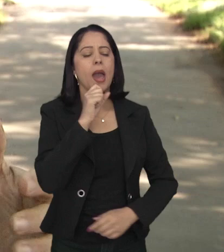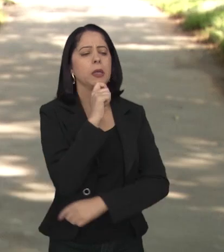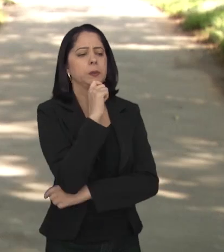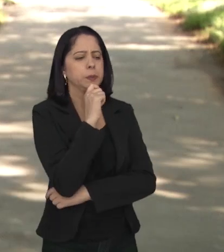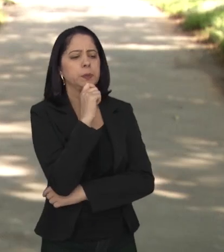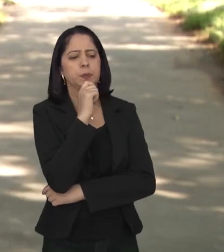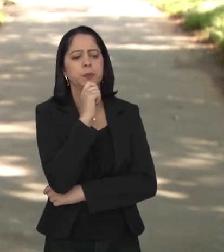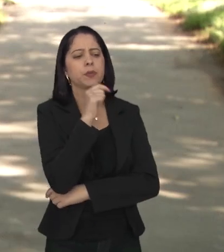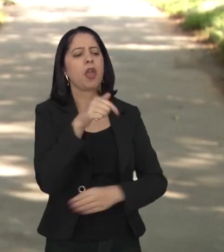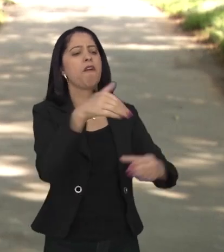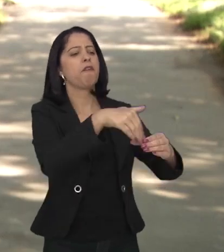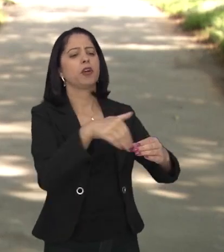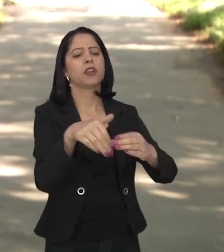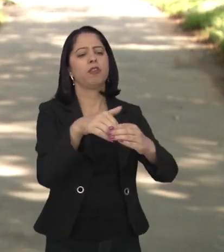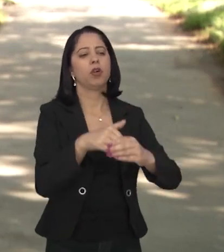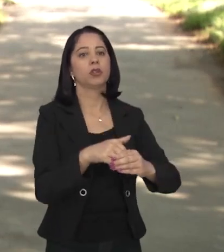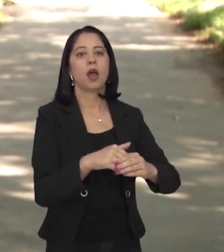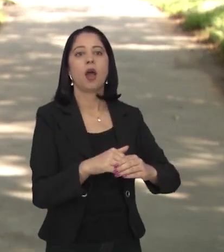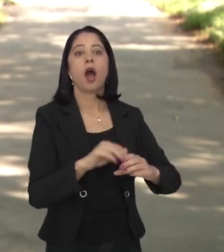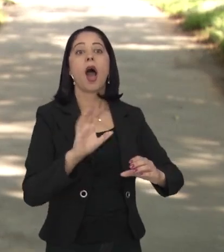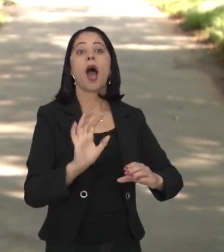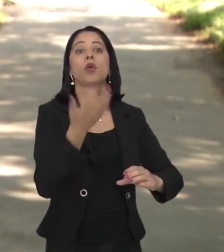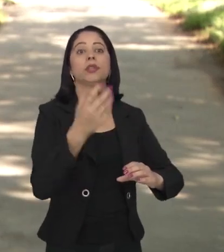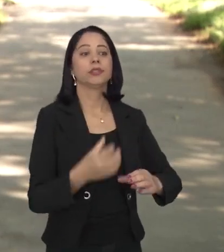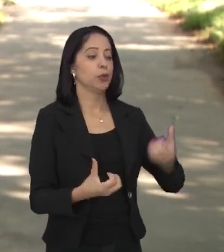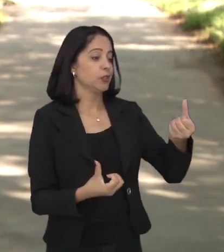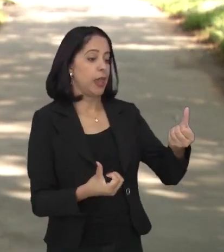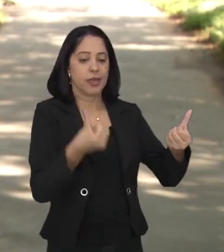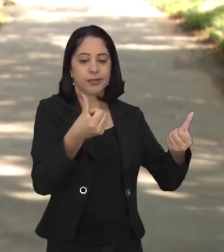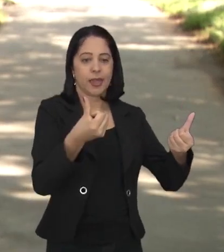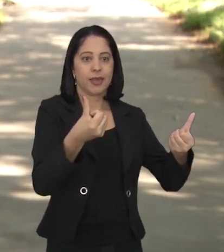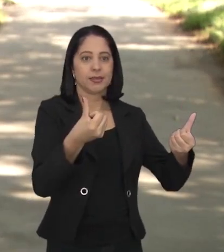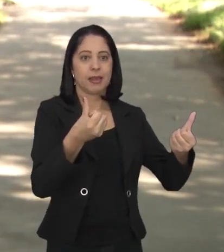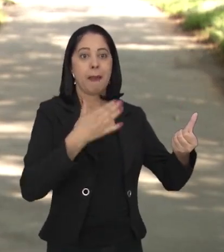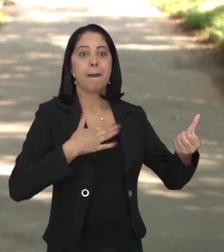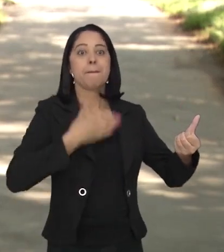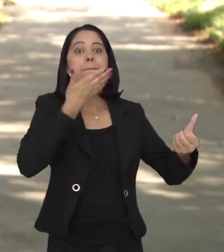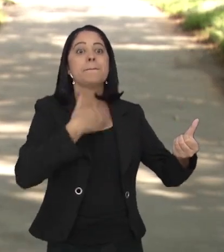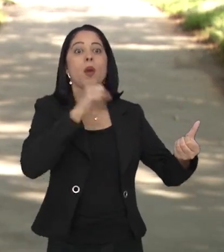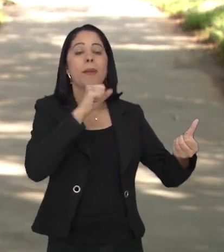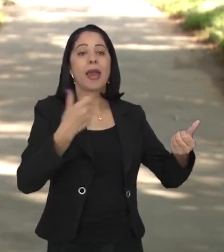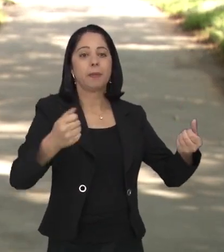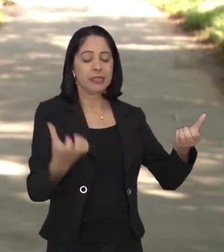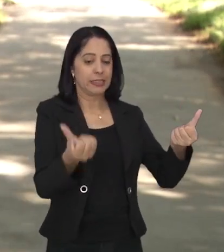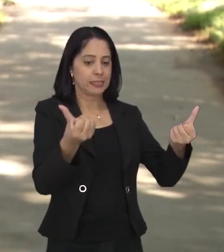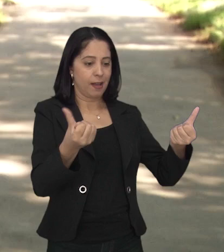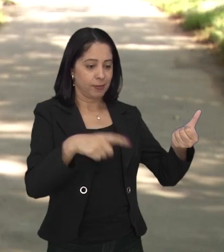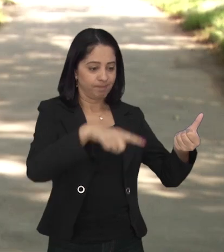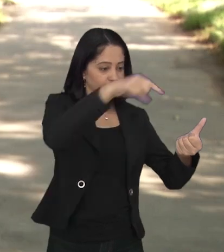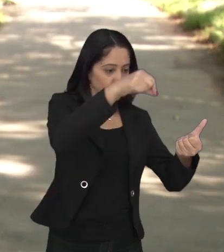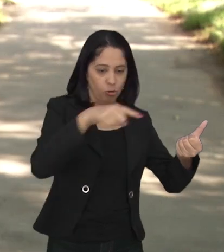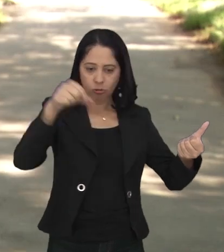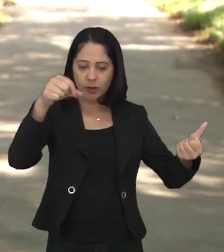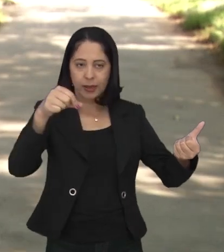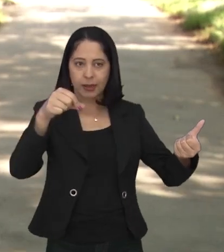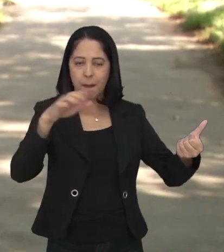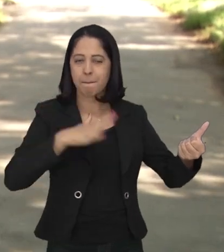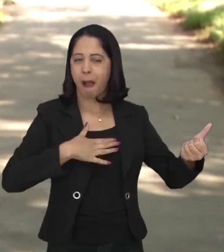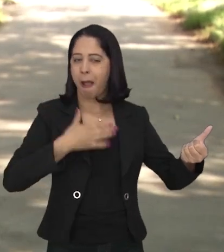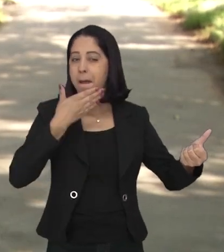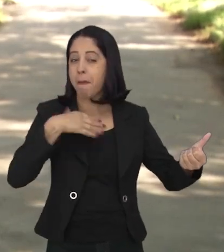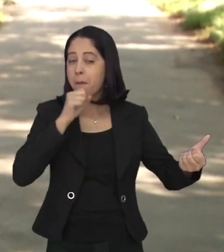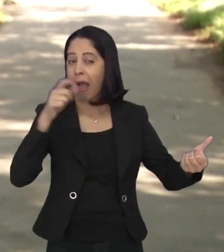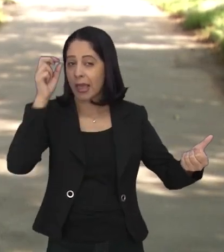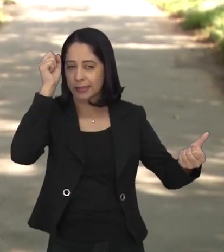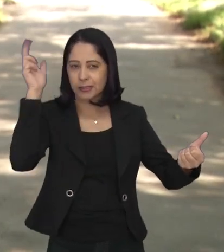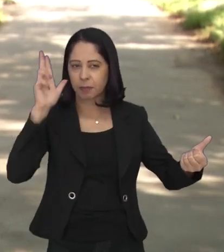foi correndo, deu um empate, 6-6, ele teria o voto de Minerva. Ele, muito esperto, o que ele fez?